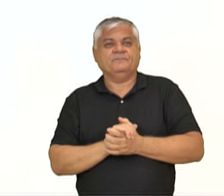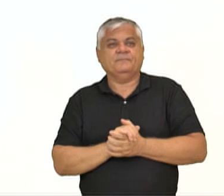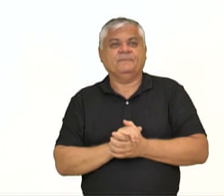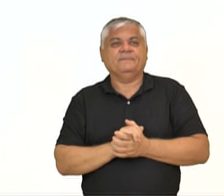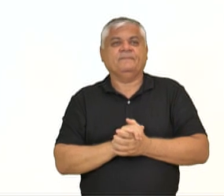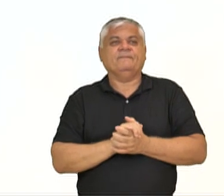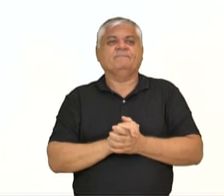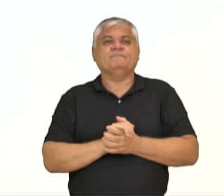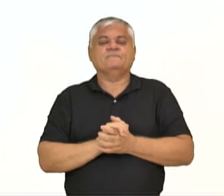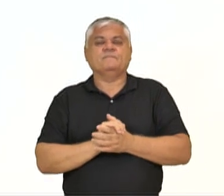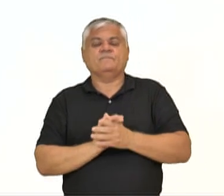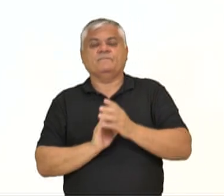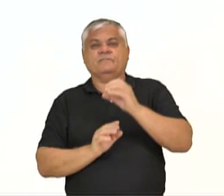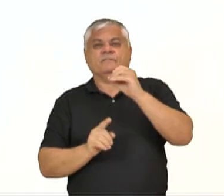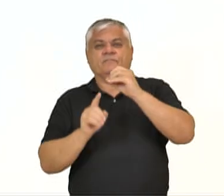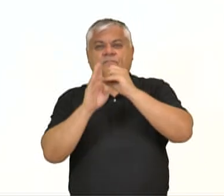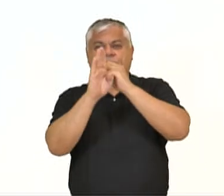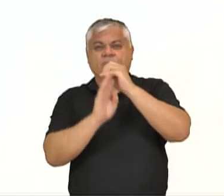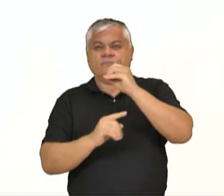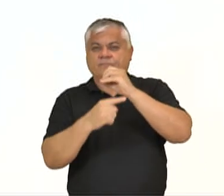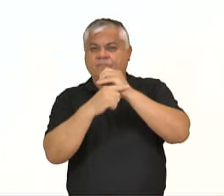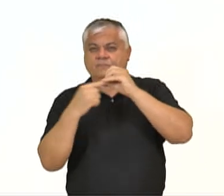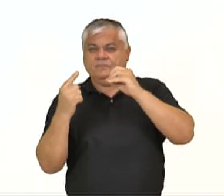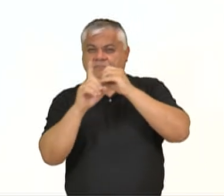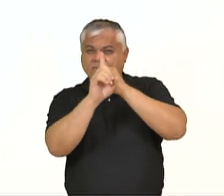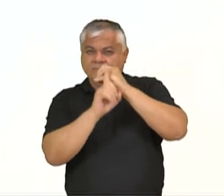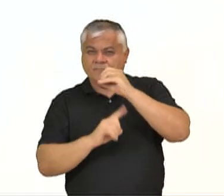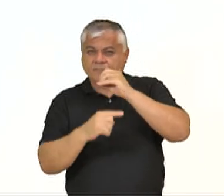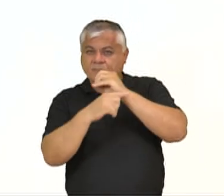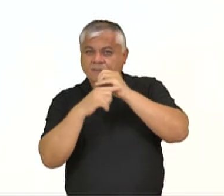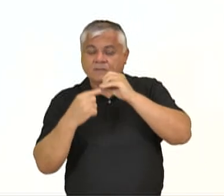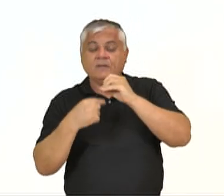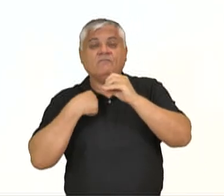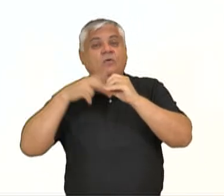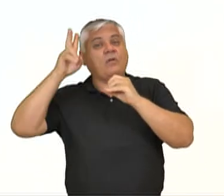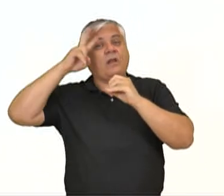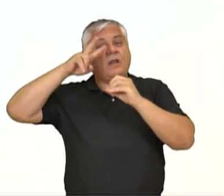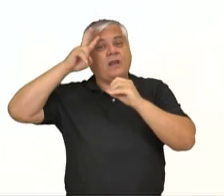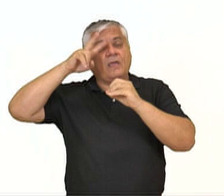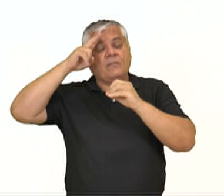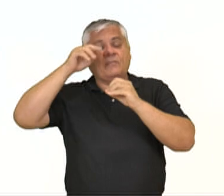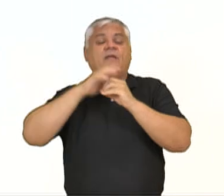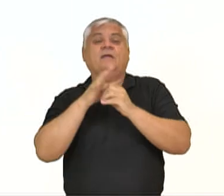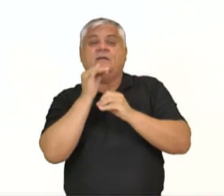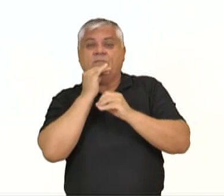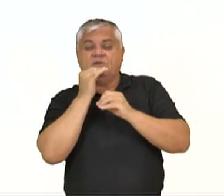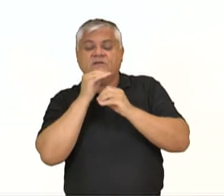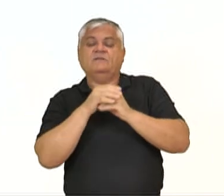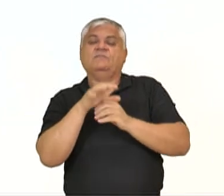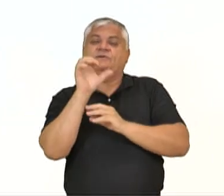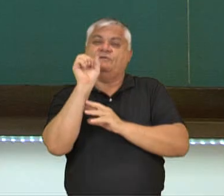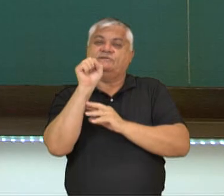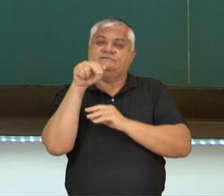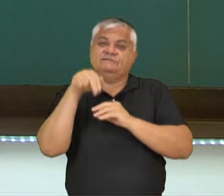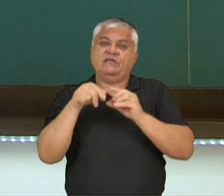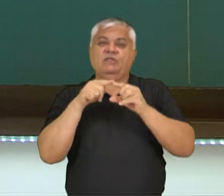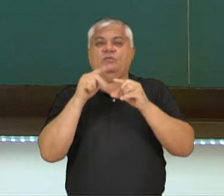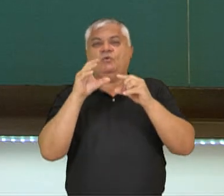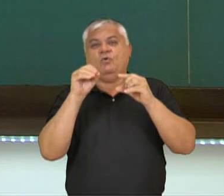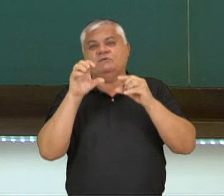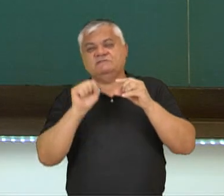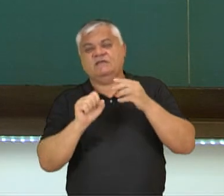aqui eu vou relembrar com vocês as relações de seno, cosseno e tangente que a gente usa muito aí na